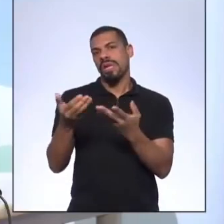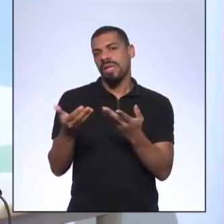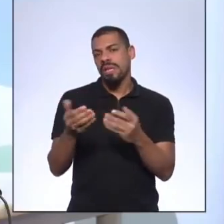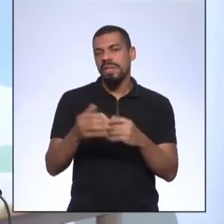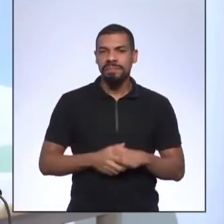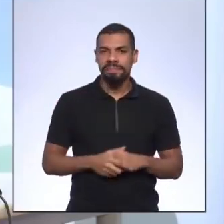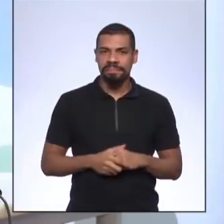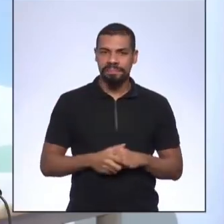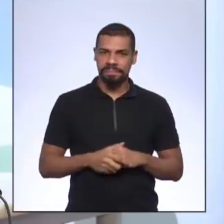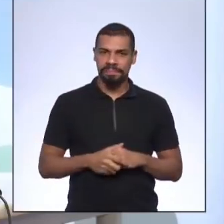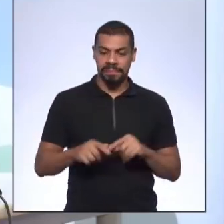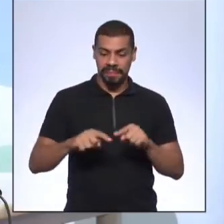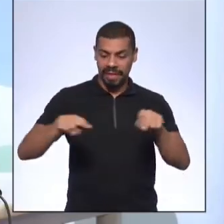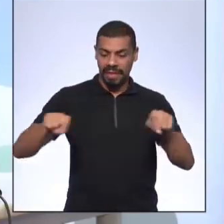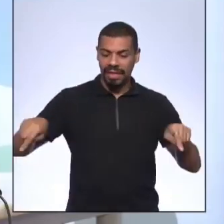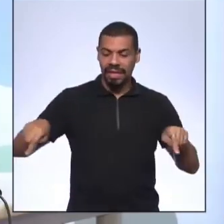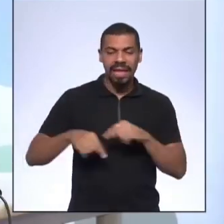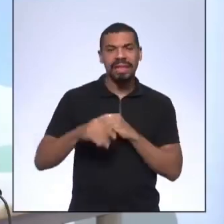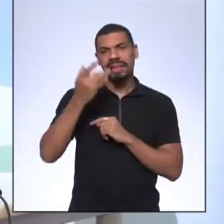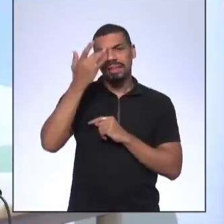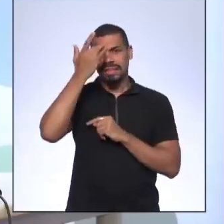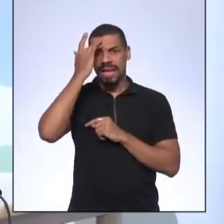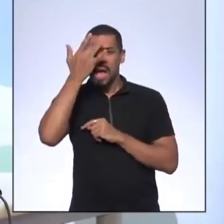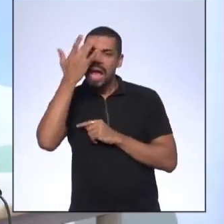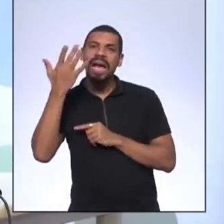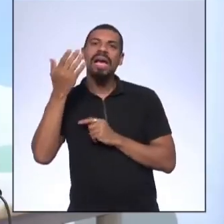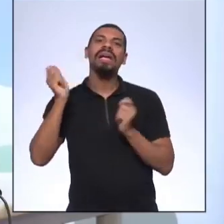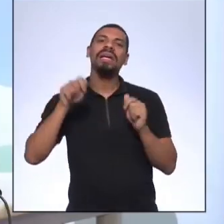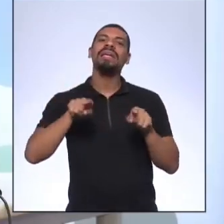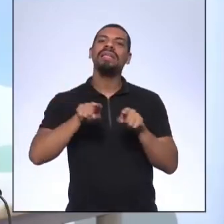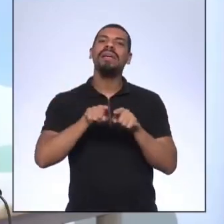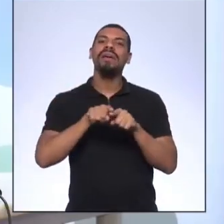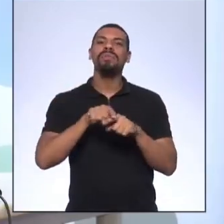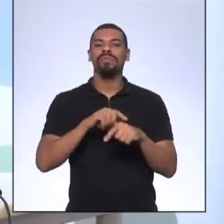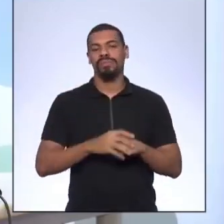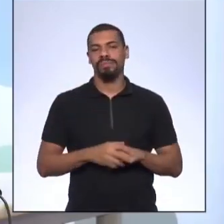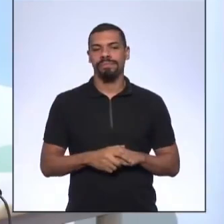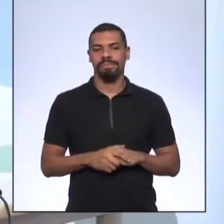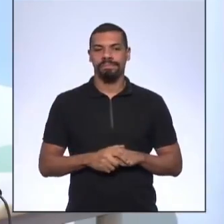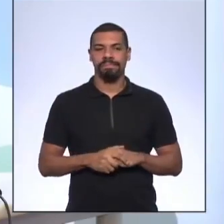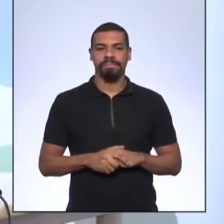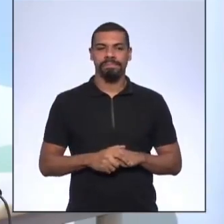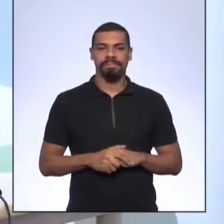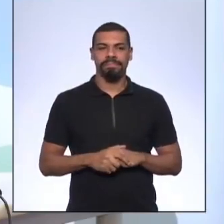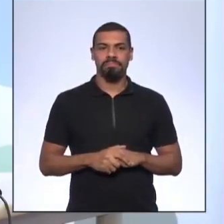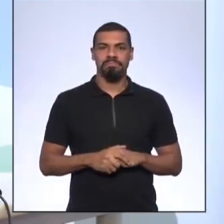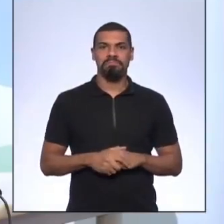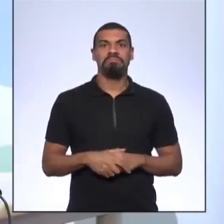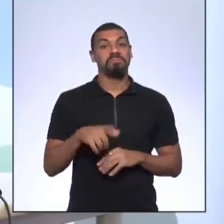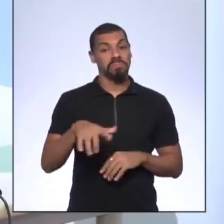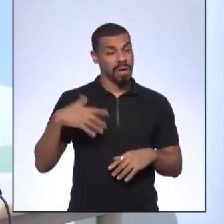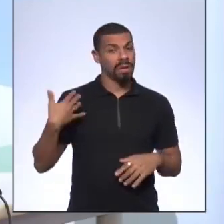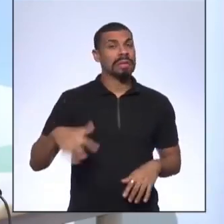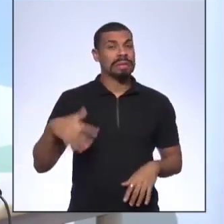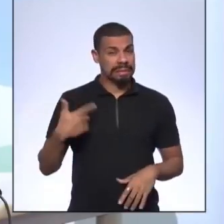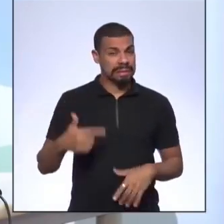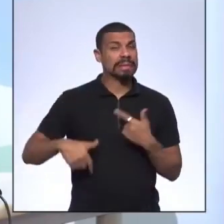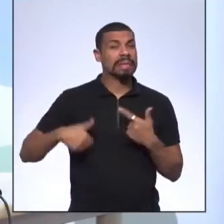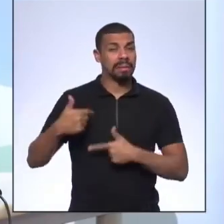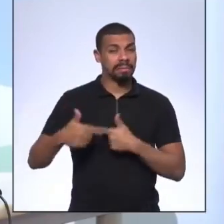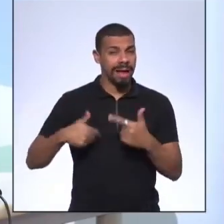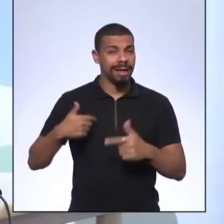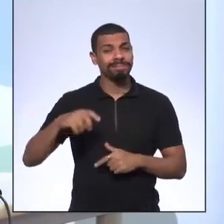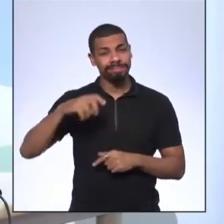a região das Índias, onde se estabelecia o comércio das especiarias também. Então, olha que trabalheira.